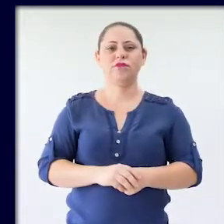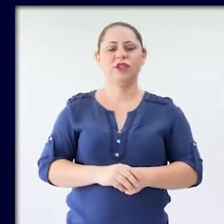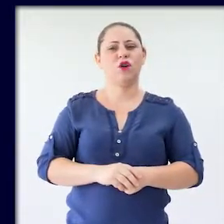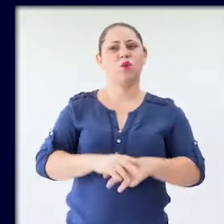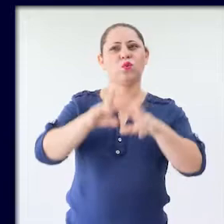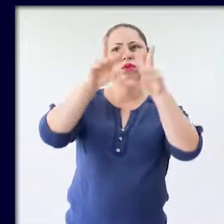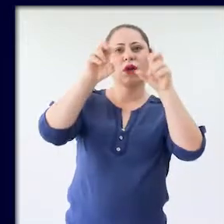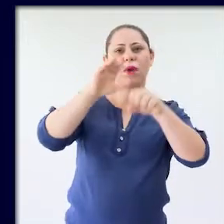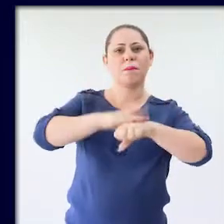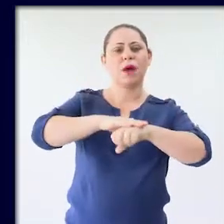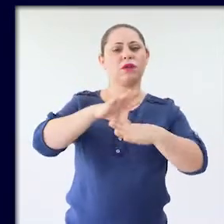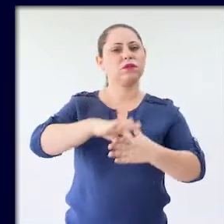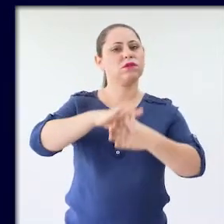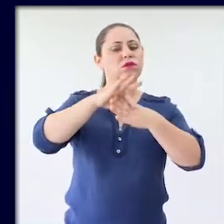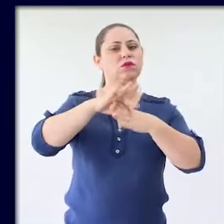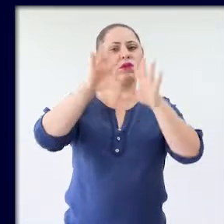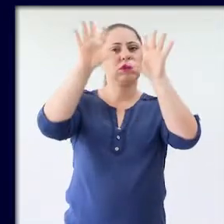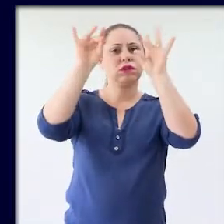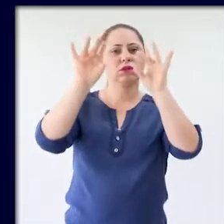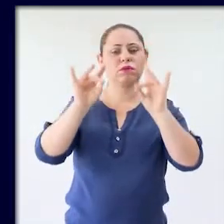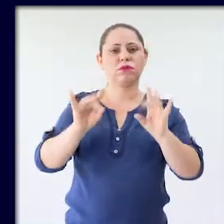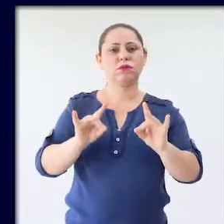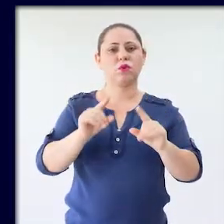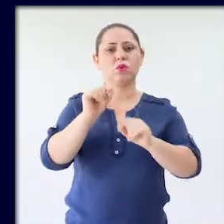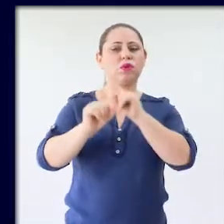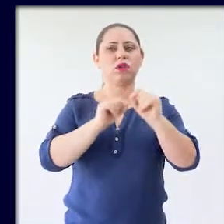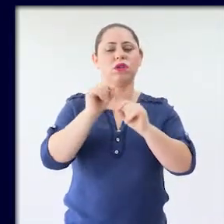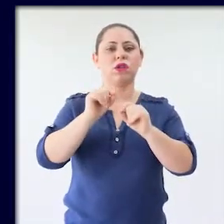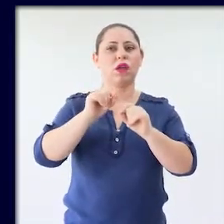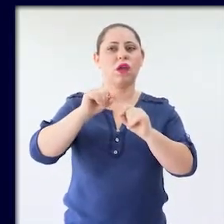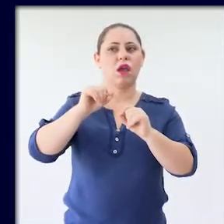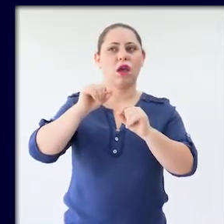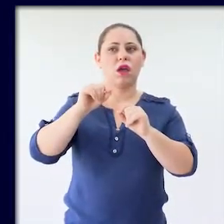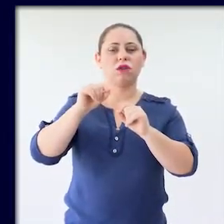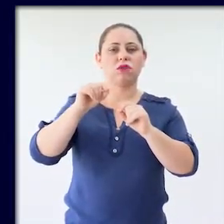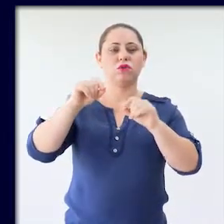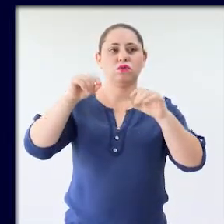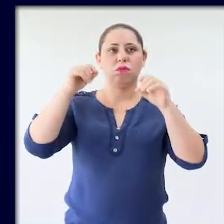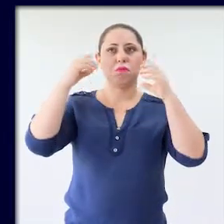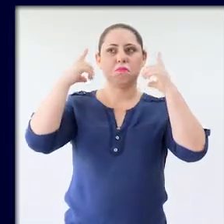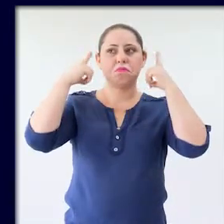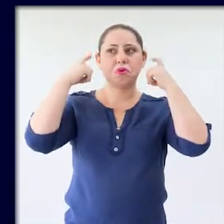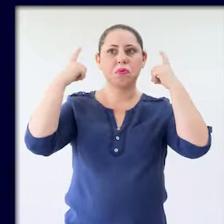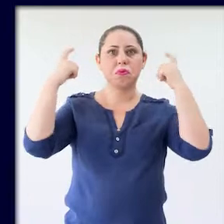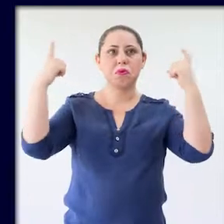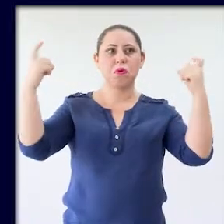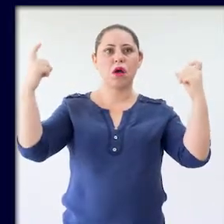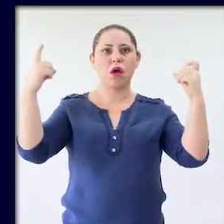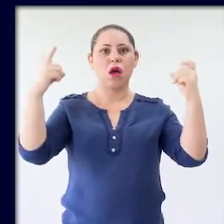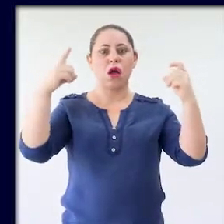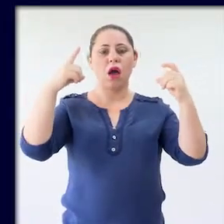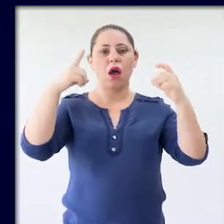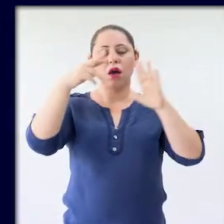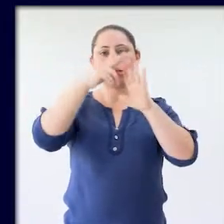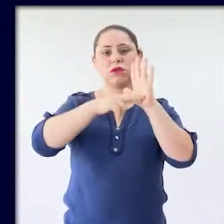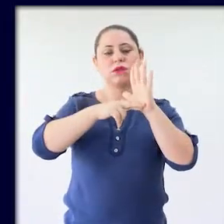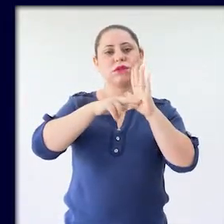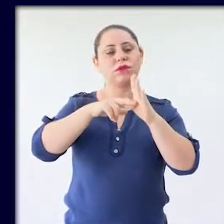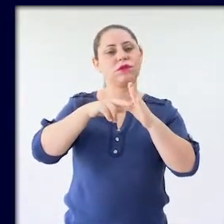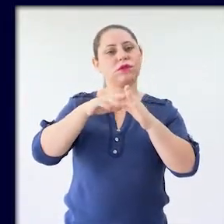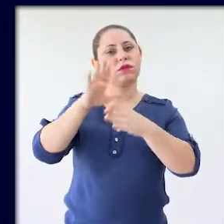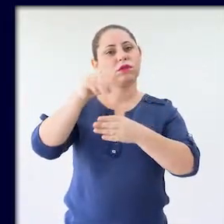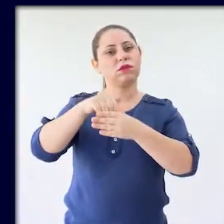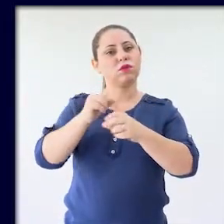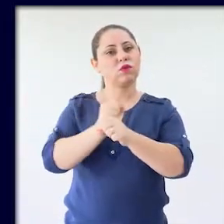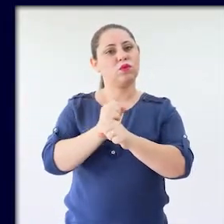de um assunto mais específico, em relação aos amplificadores de som e alto-falantes. Quais são as regras para as eleições